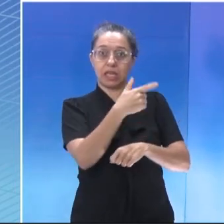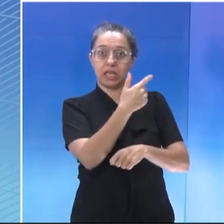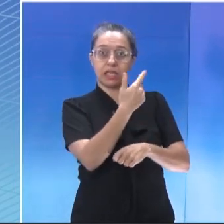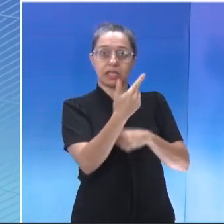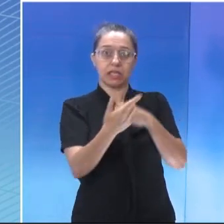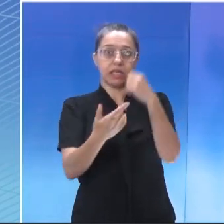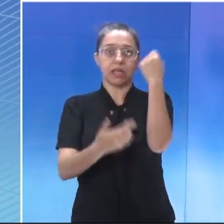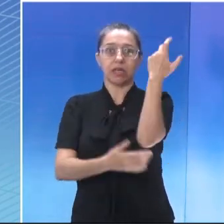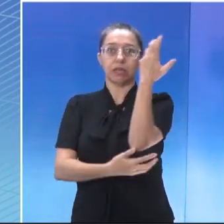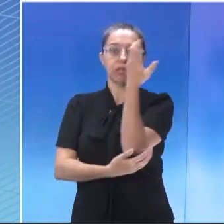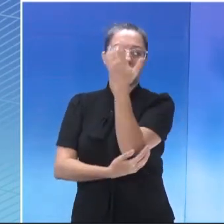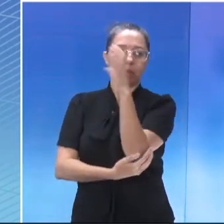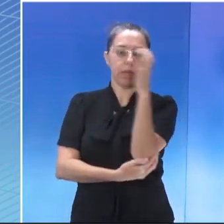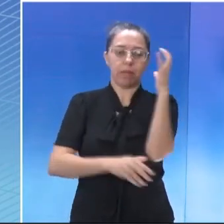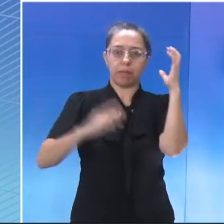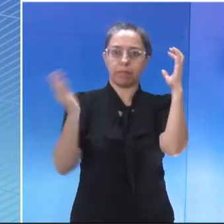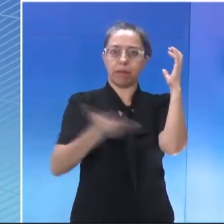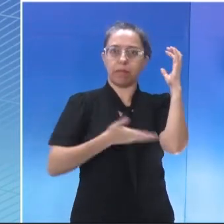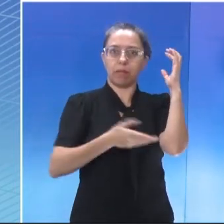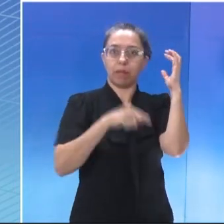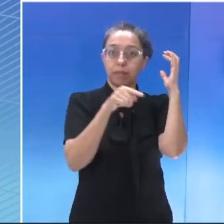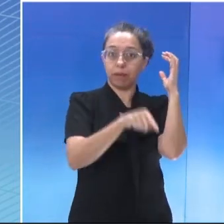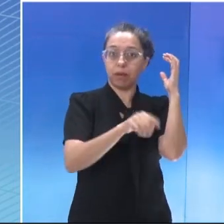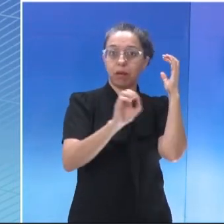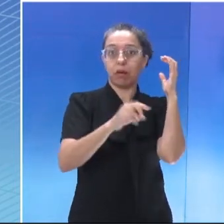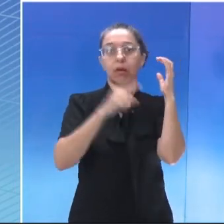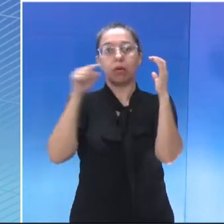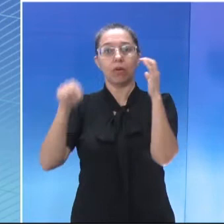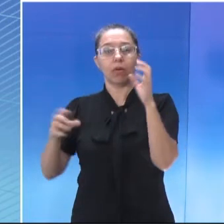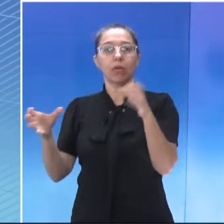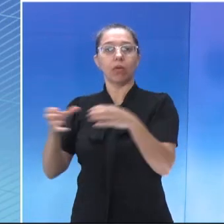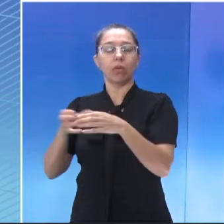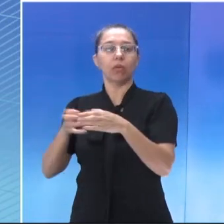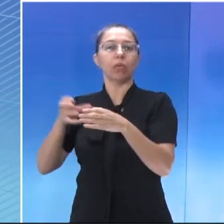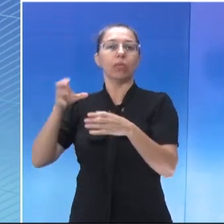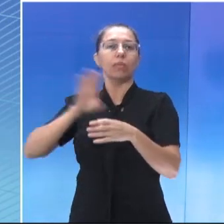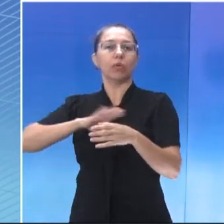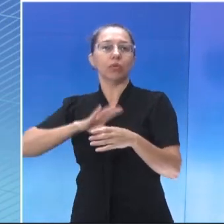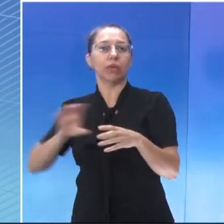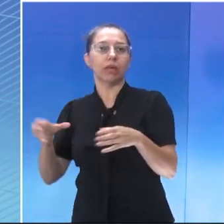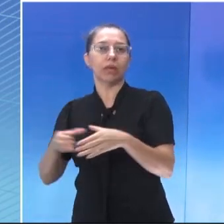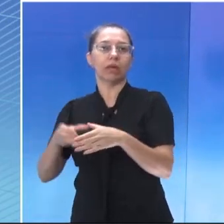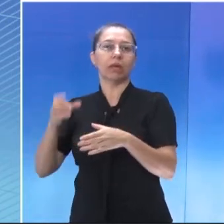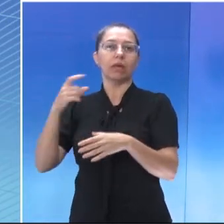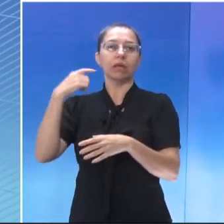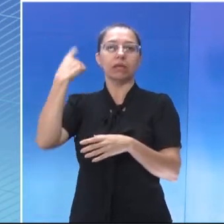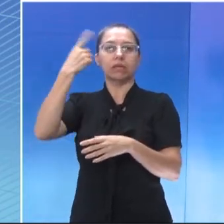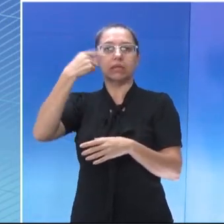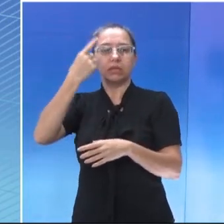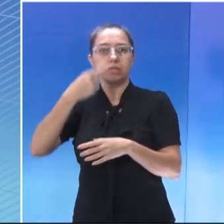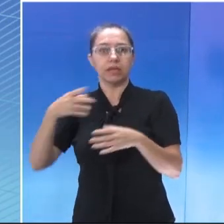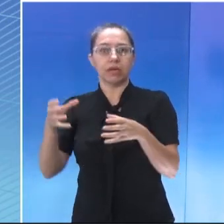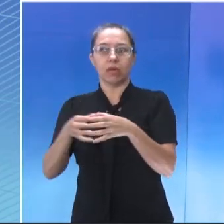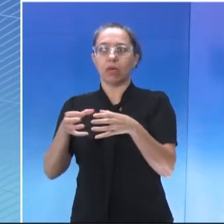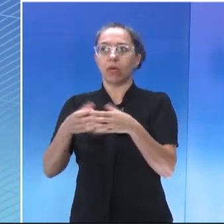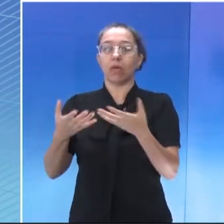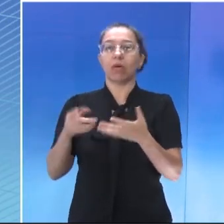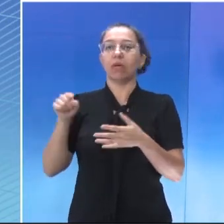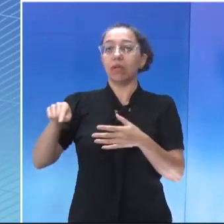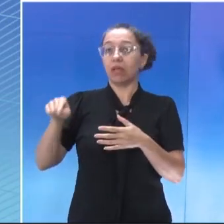Foram os portugueses, foram os europeus, foram os espanhóis, ingleses, franceses, foram eles que